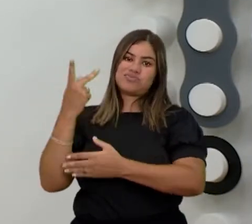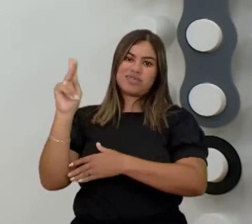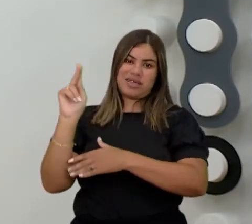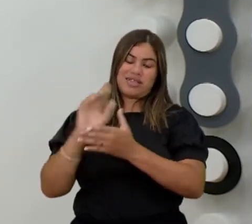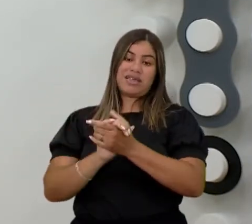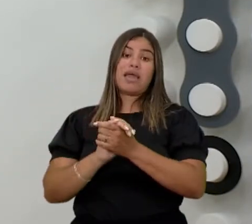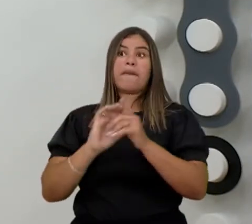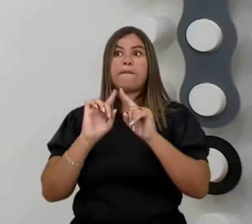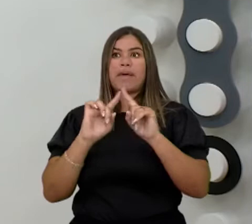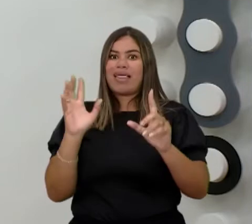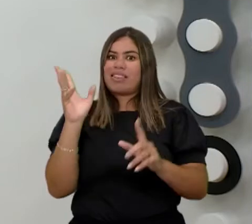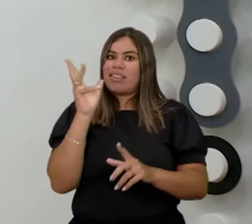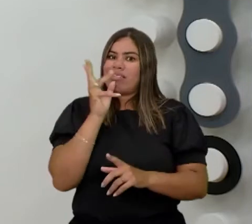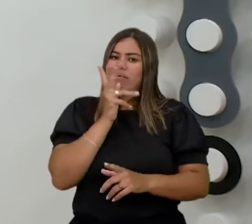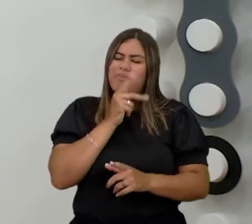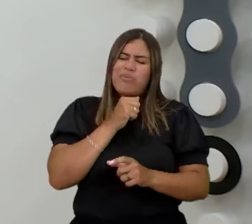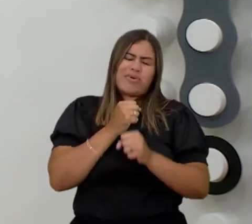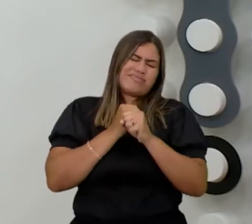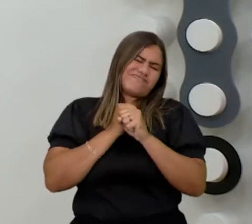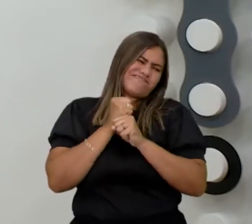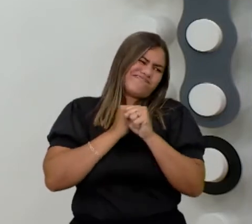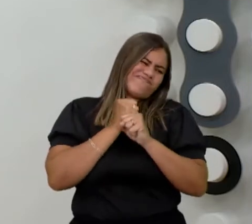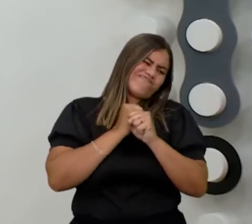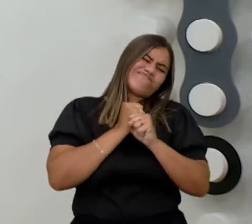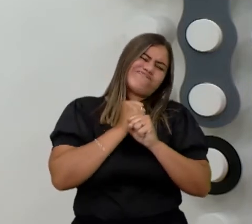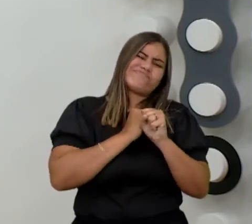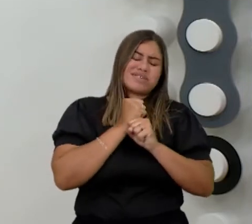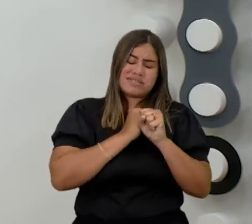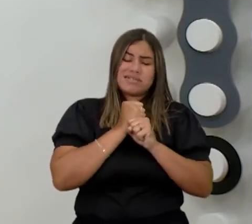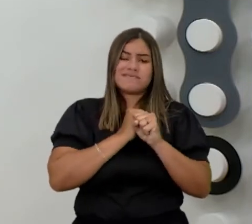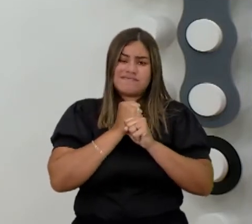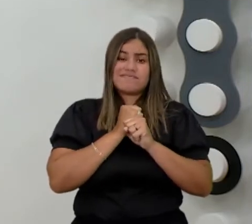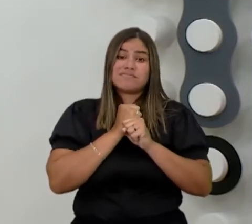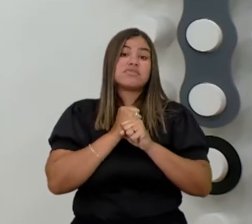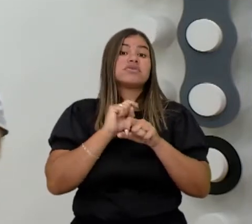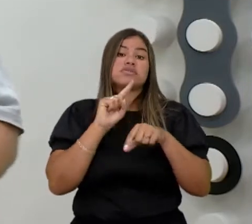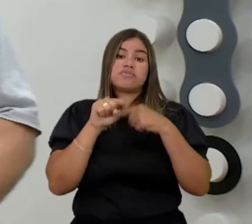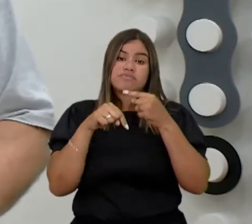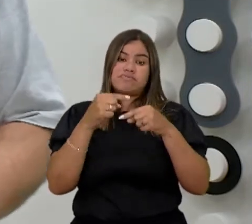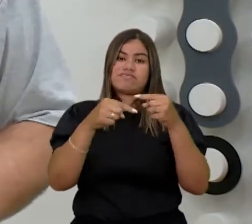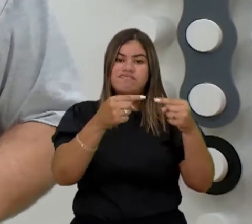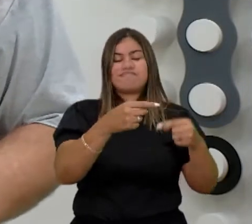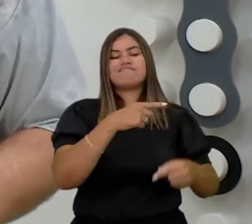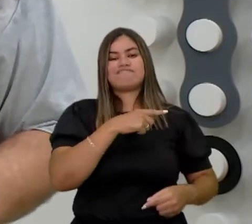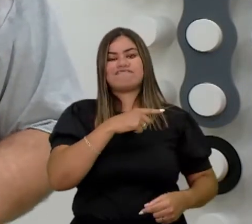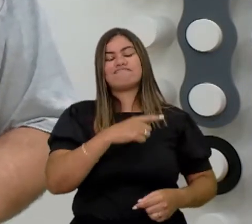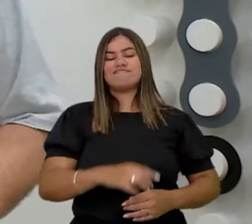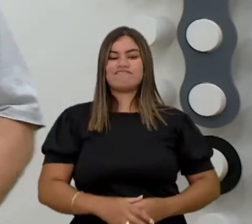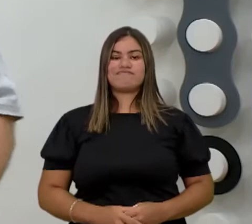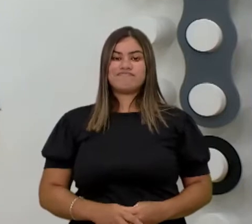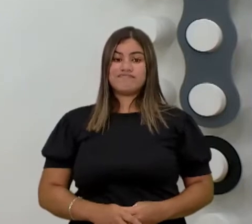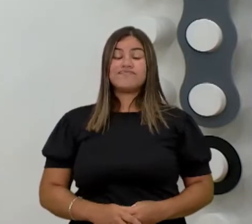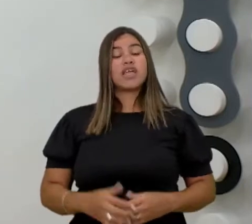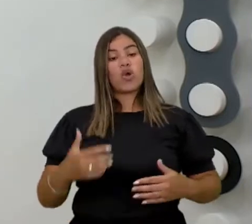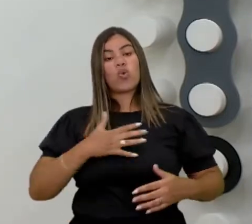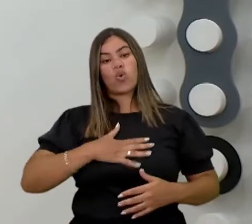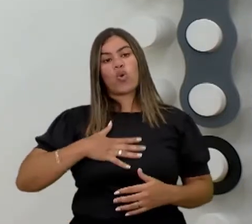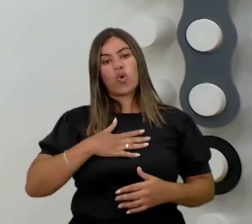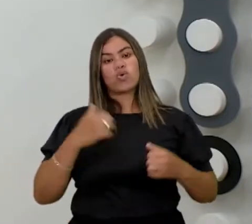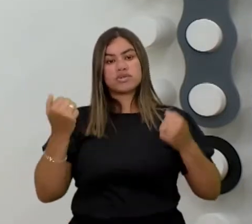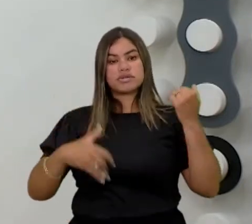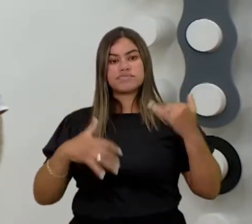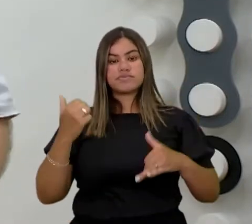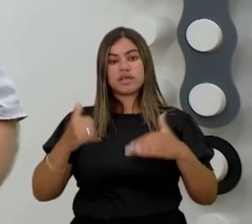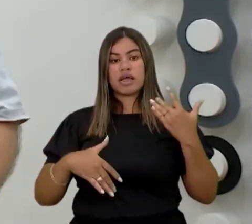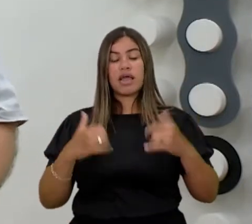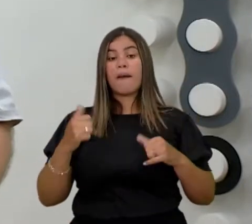ser estudado e, às vezes, passa de uma geração para outra, tá certo? Eu sempre gosto de colocar isso para os alunos, porque são situações